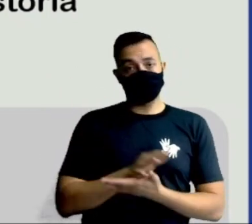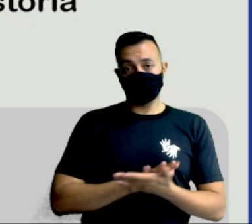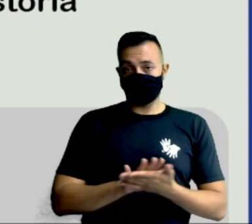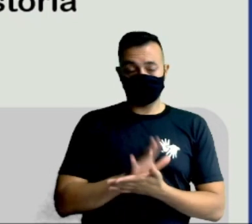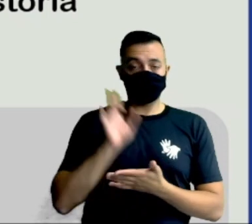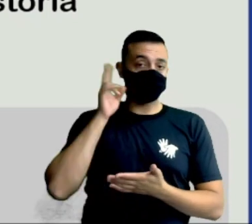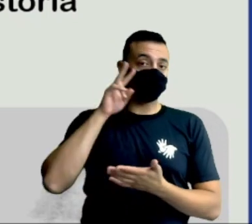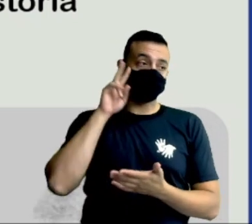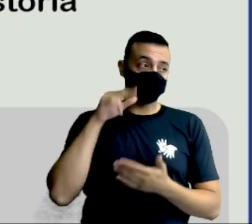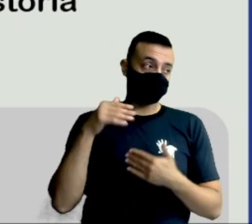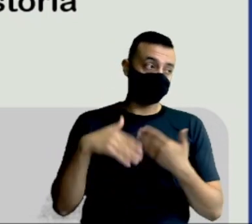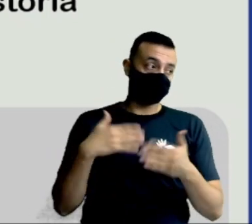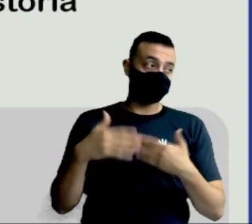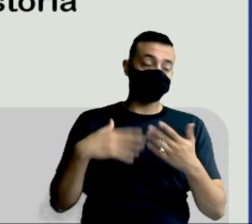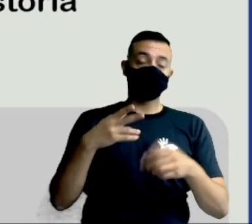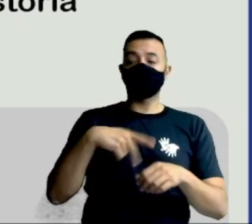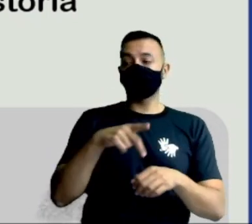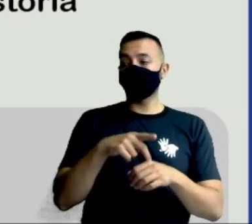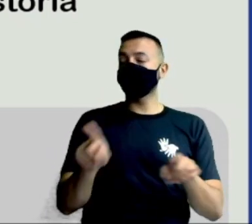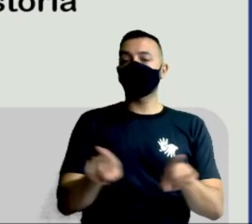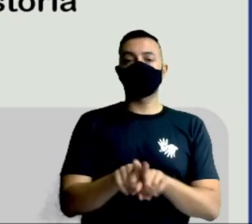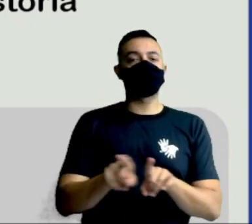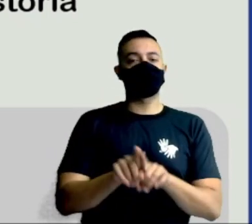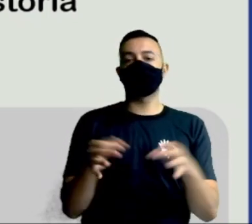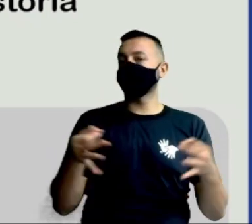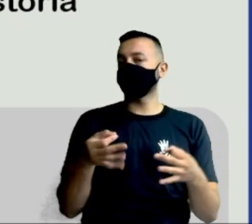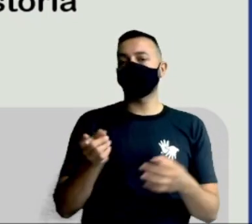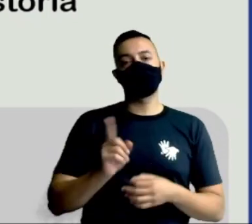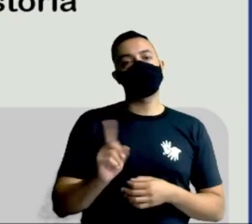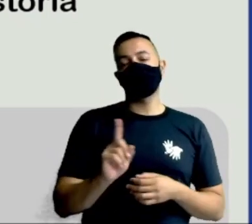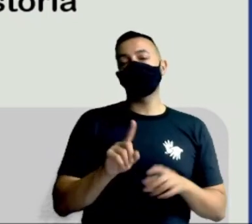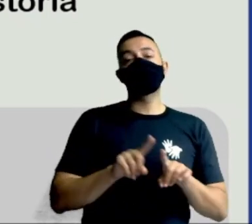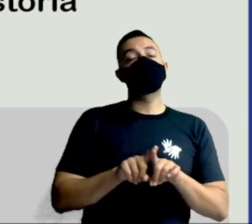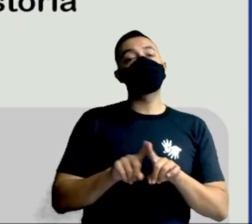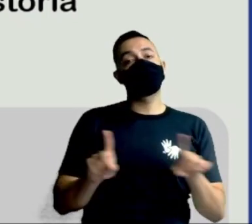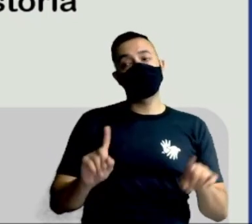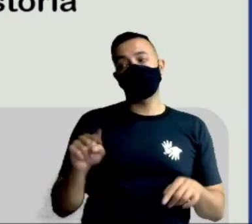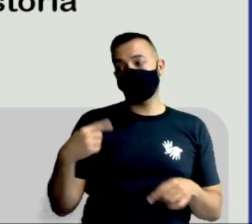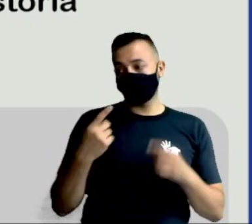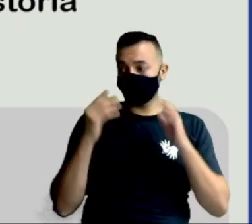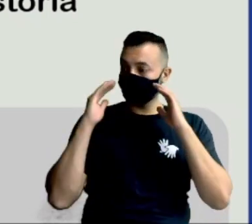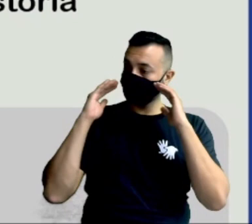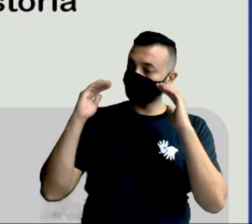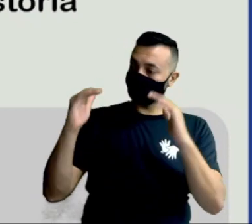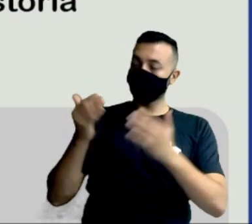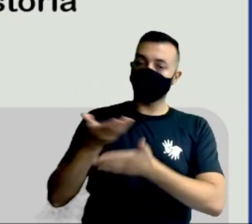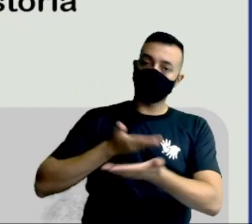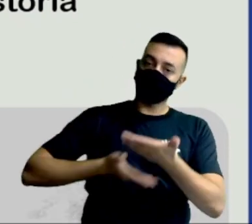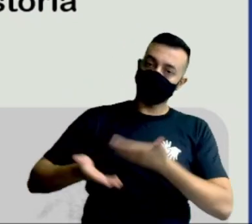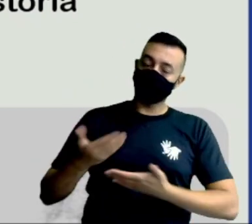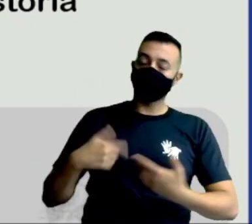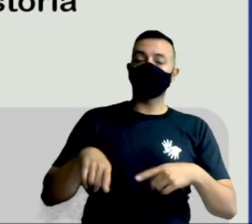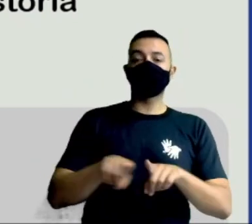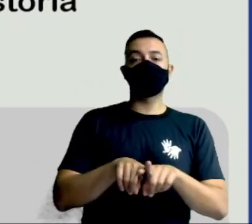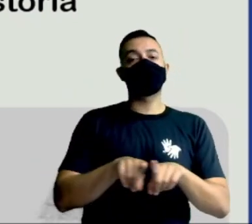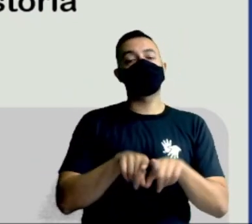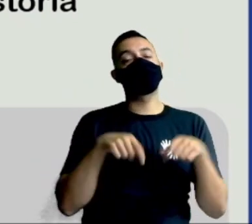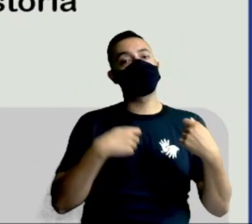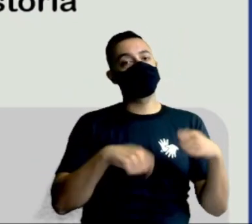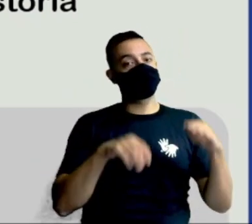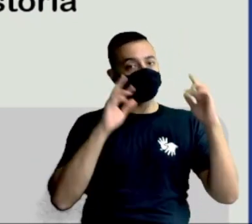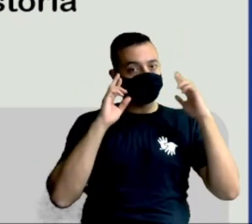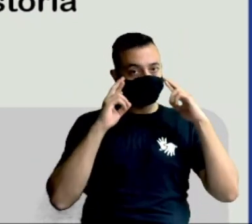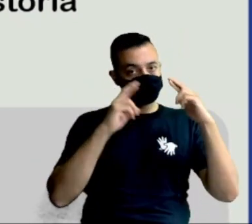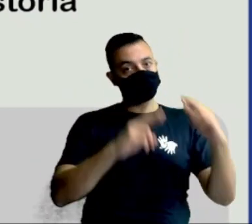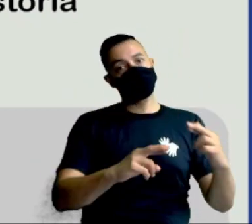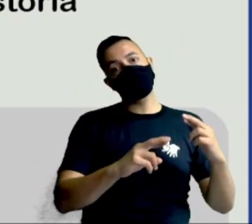a história da construção de nosso país também não é. Mas, do mesmo modo que devemos respeitar uns aos outros, devemos respeitar e